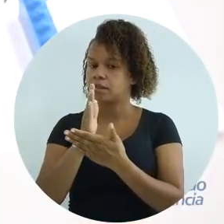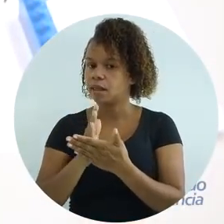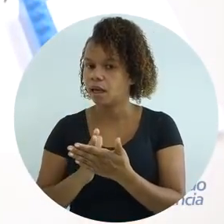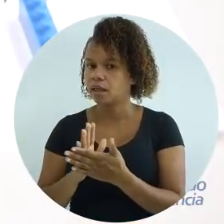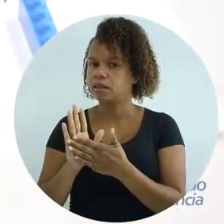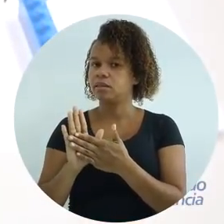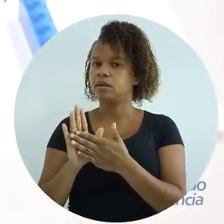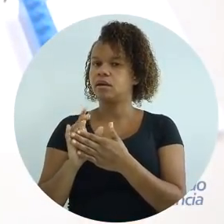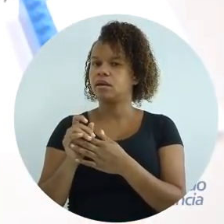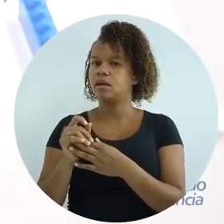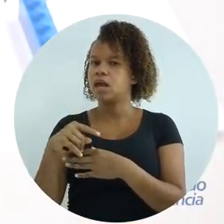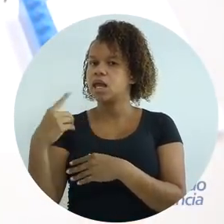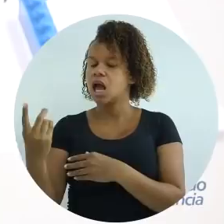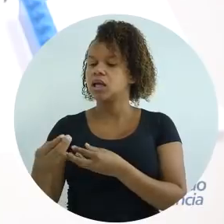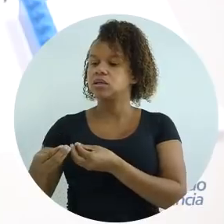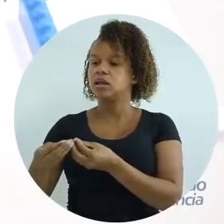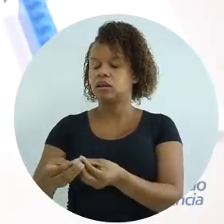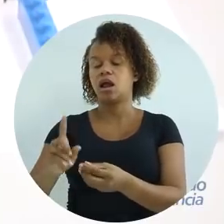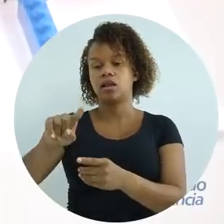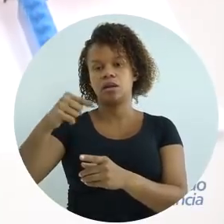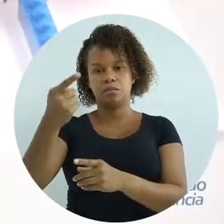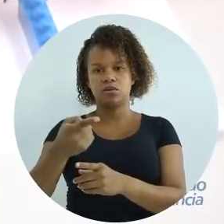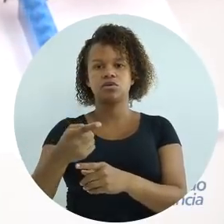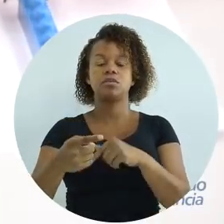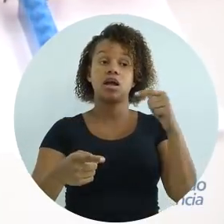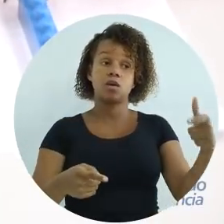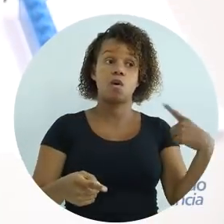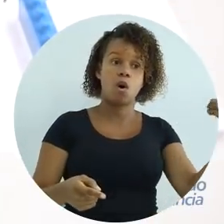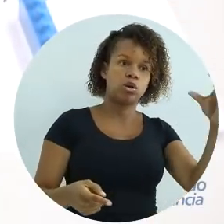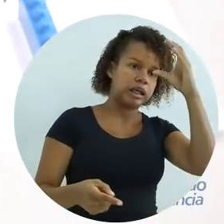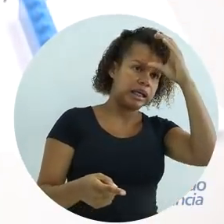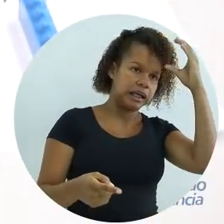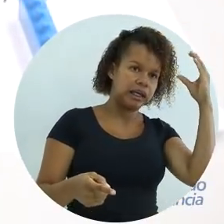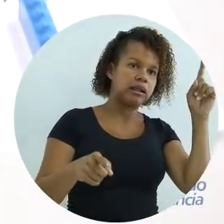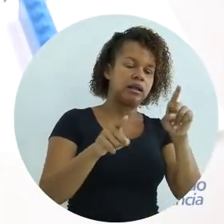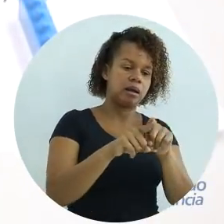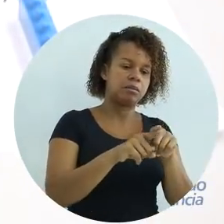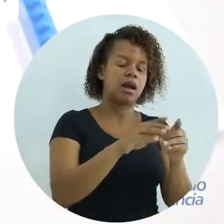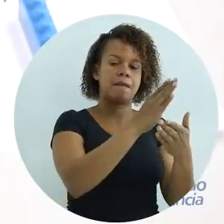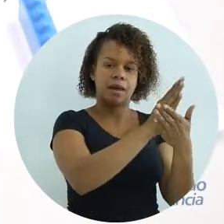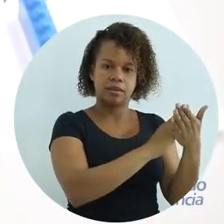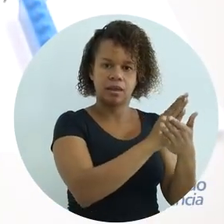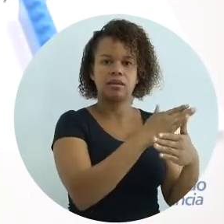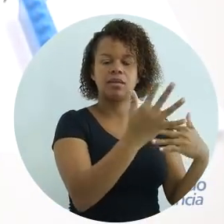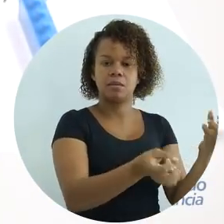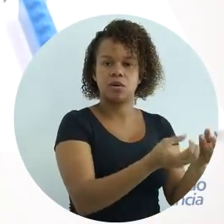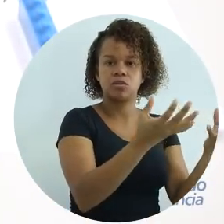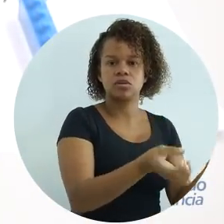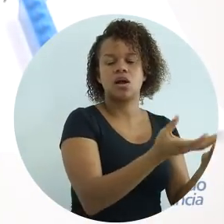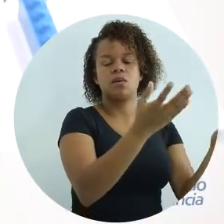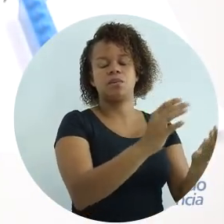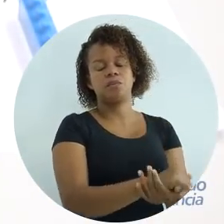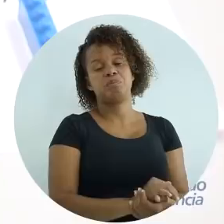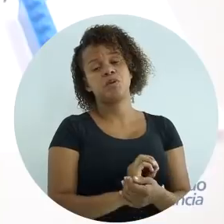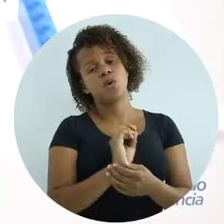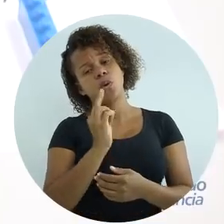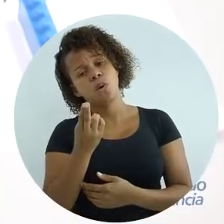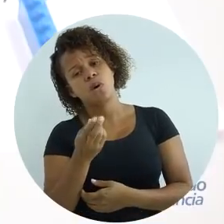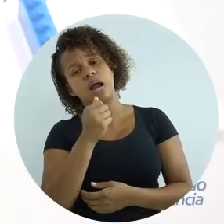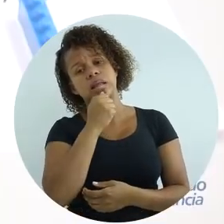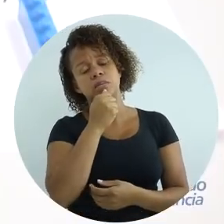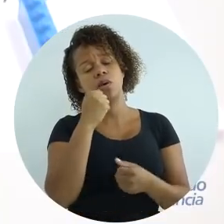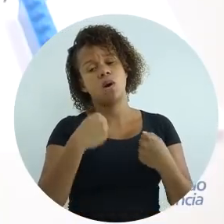produção e adie as entregas seguintes, para que o outro cliente fique com a outra metade da produção. Ou ainda, ela